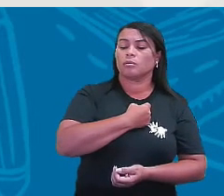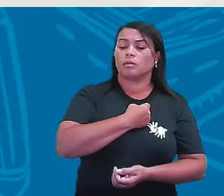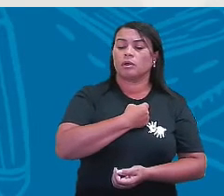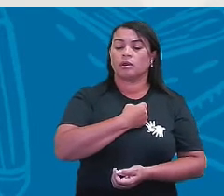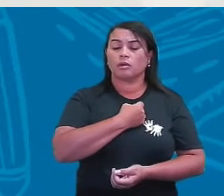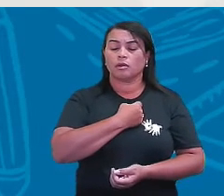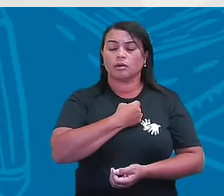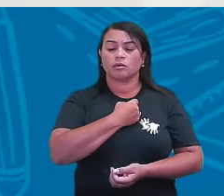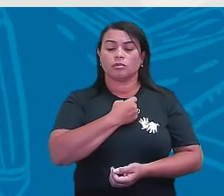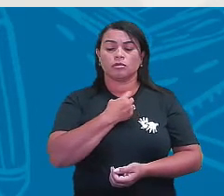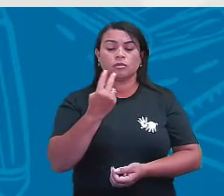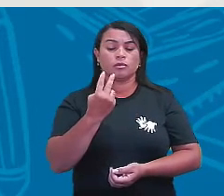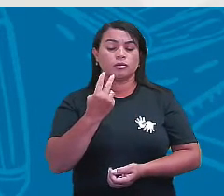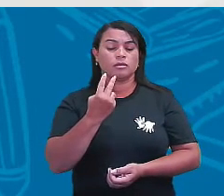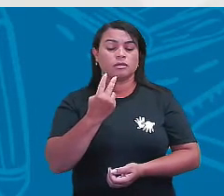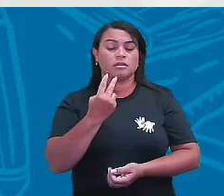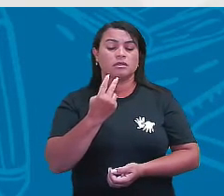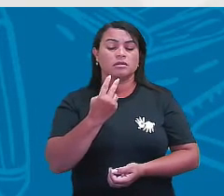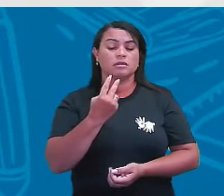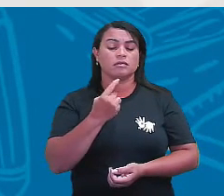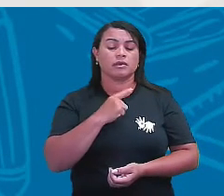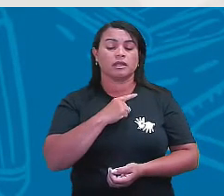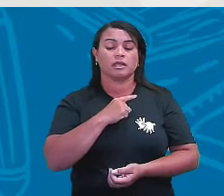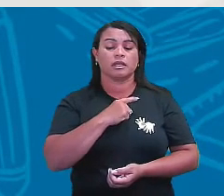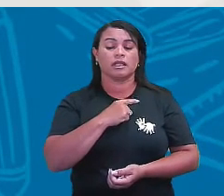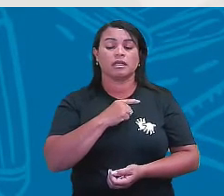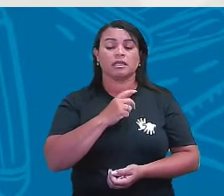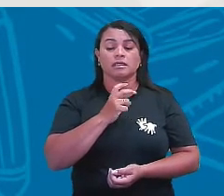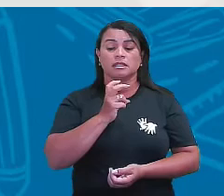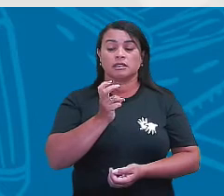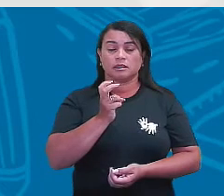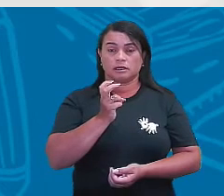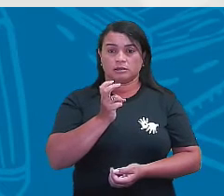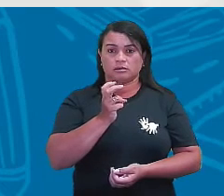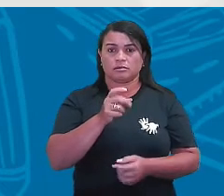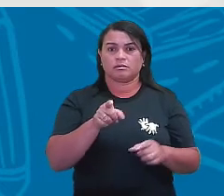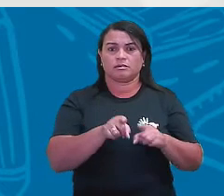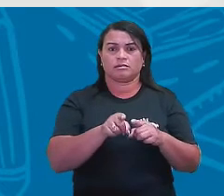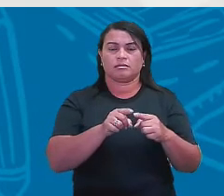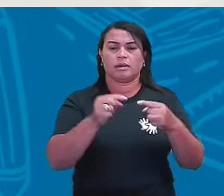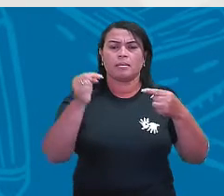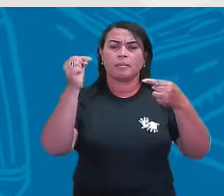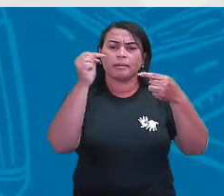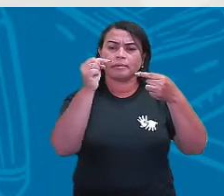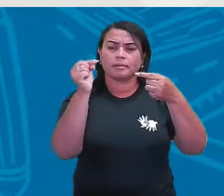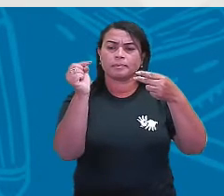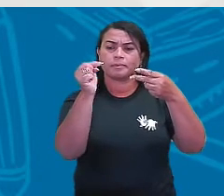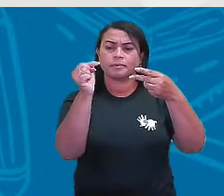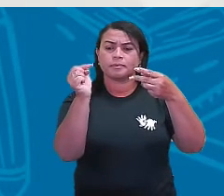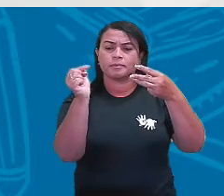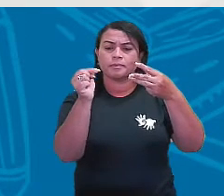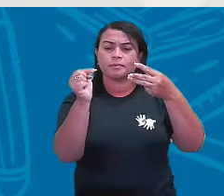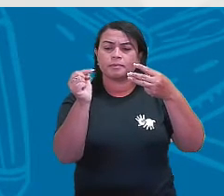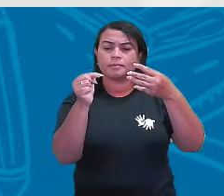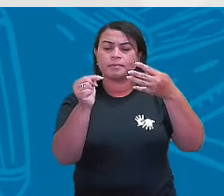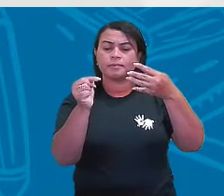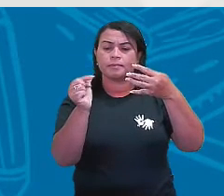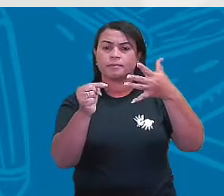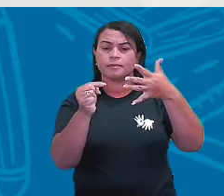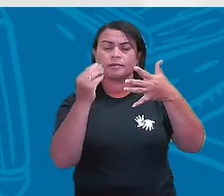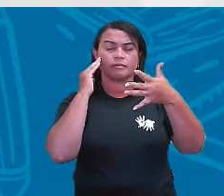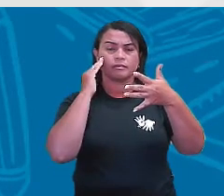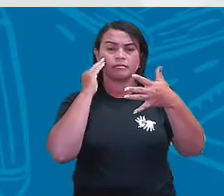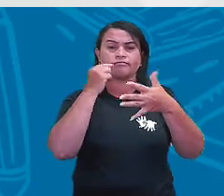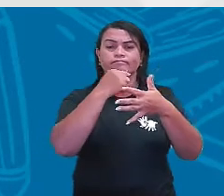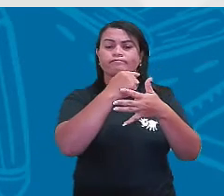aí, gente, quem é que sabe? Vai ter 5 intervalos também, né? O relógio não vai andar de 5 em 5?